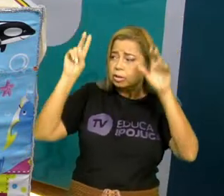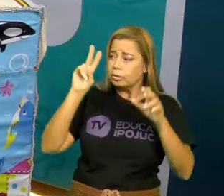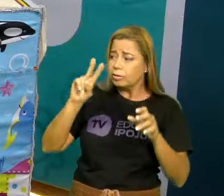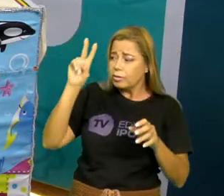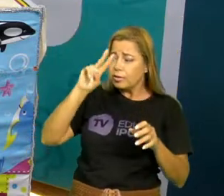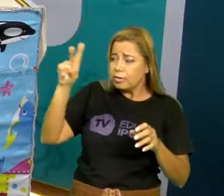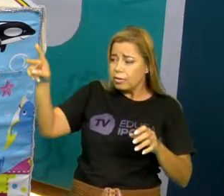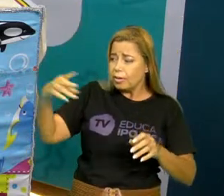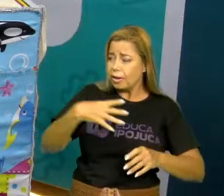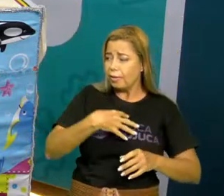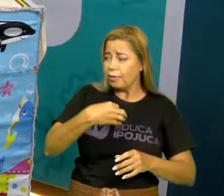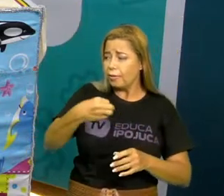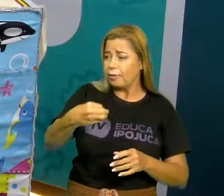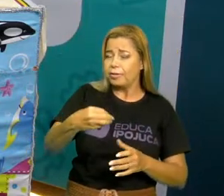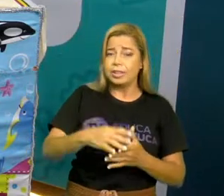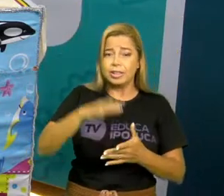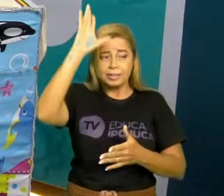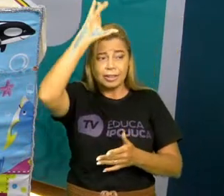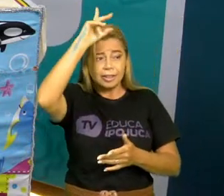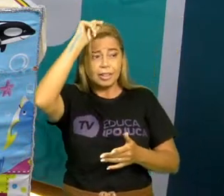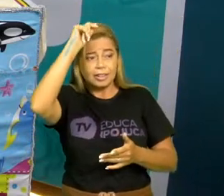pintinho dela aqui, ó. Que legal.